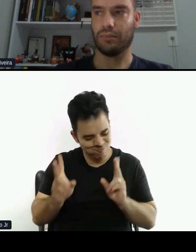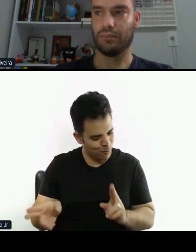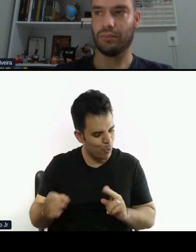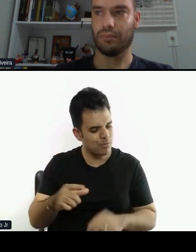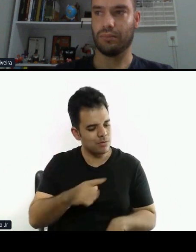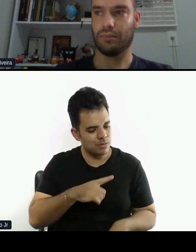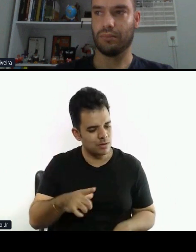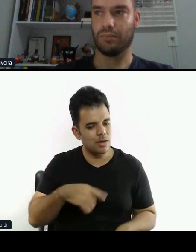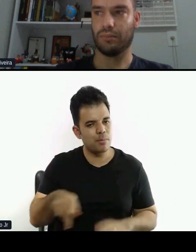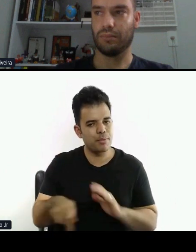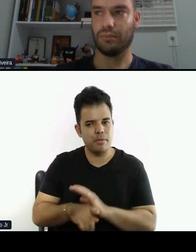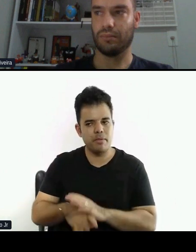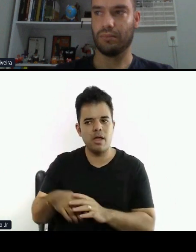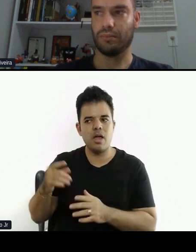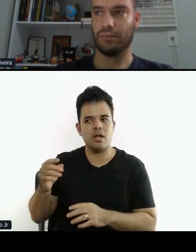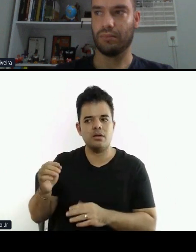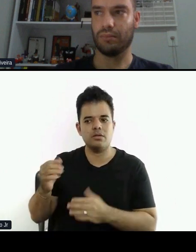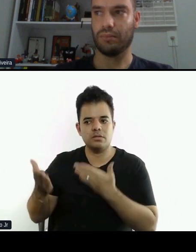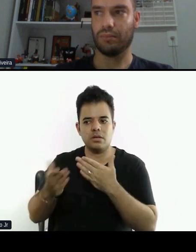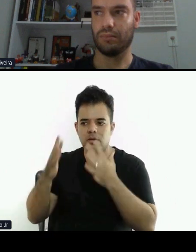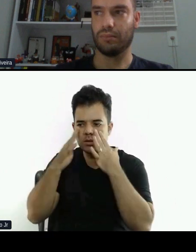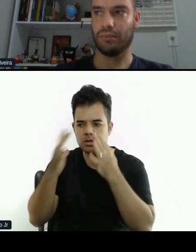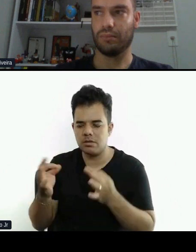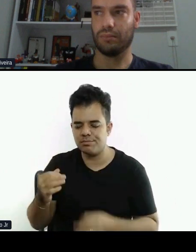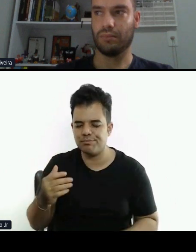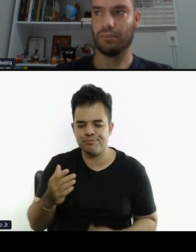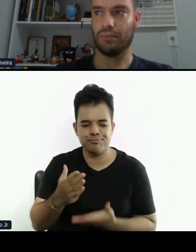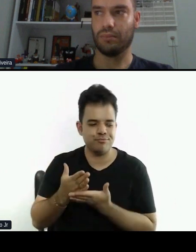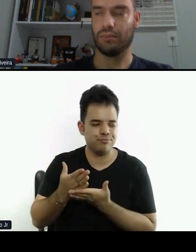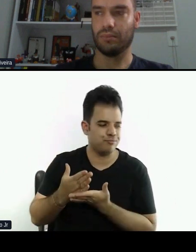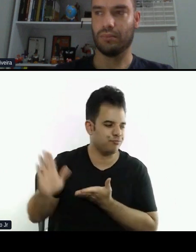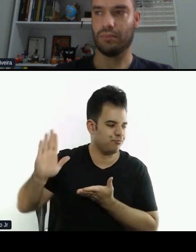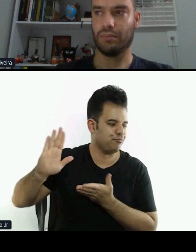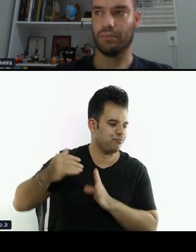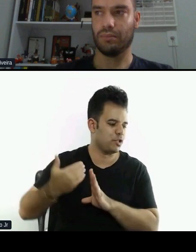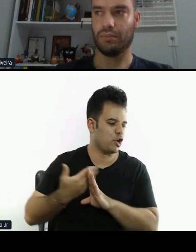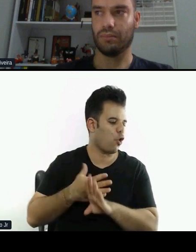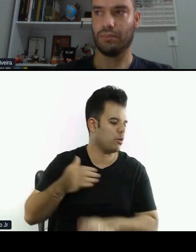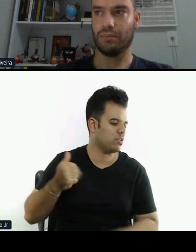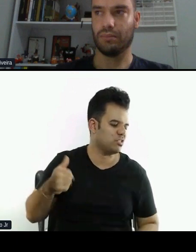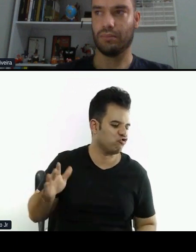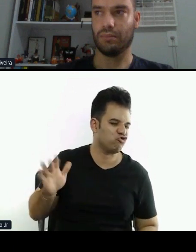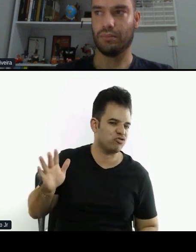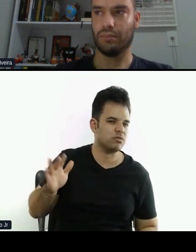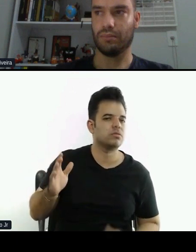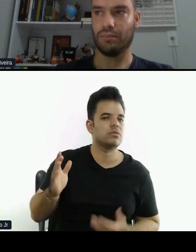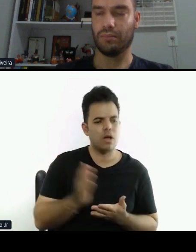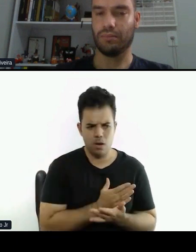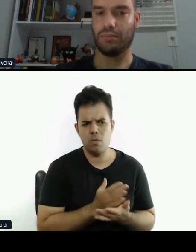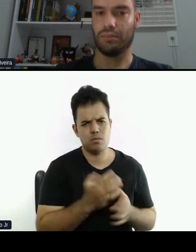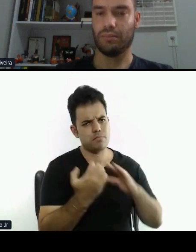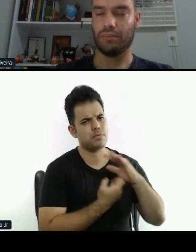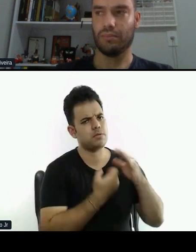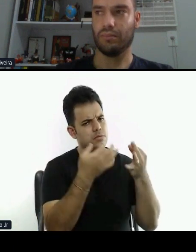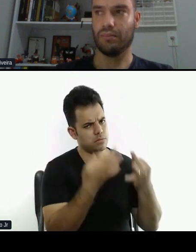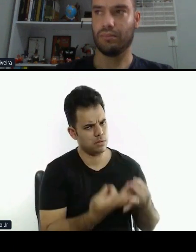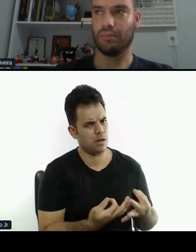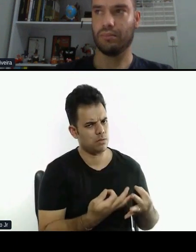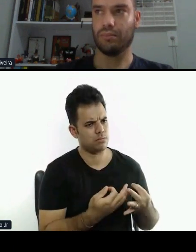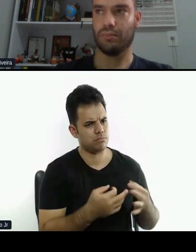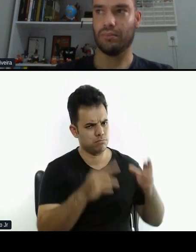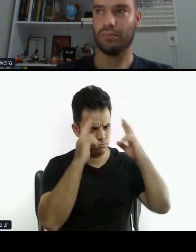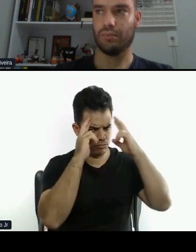esse tratamento grosseiro, né, inadequado. Lógico que tem exceções, tem empresas que não fazem isso, né,